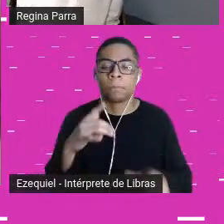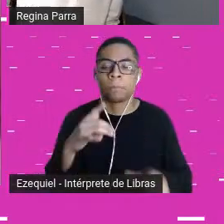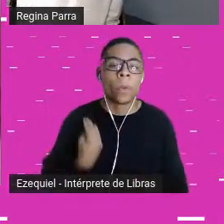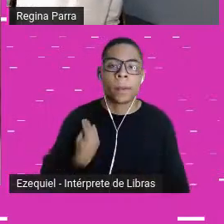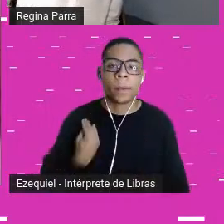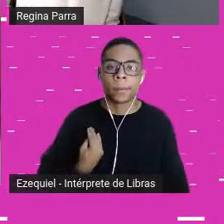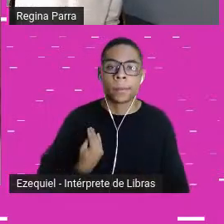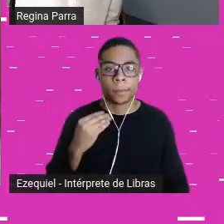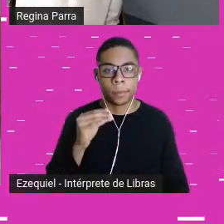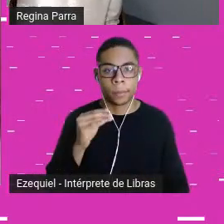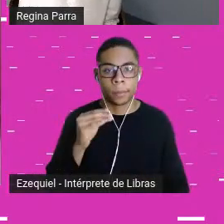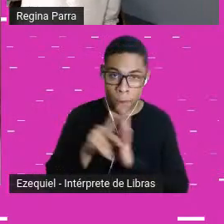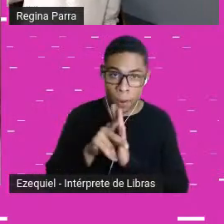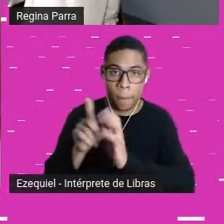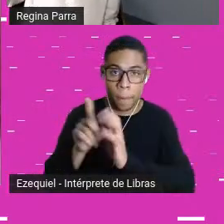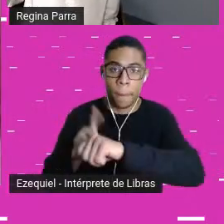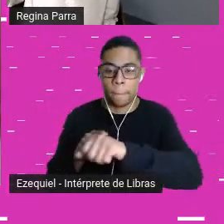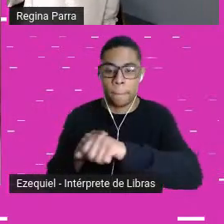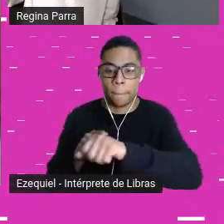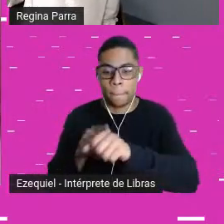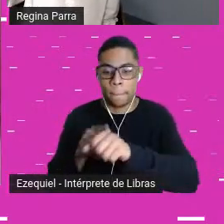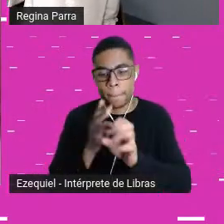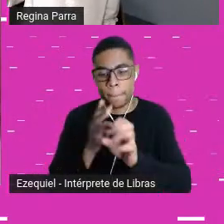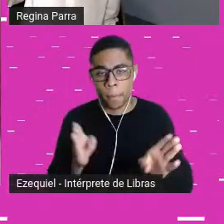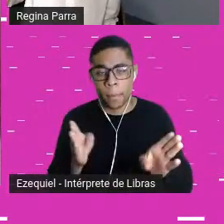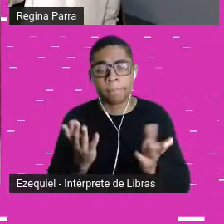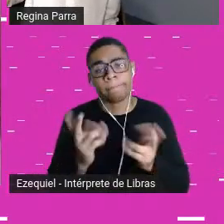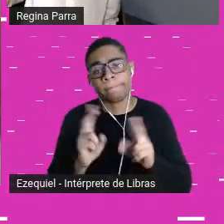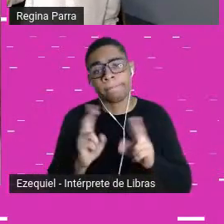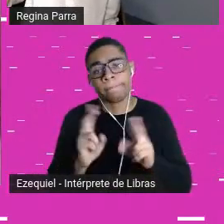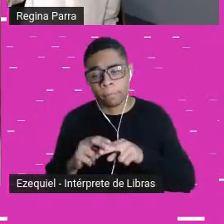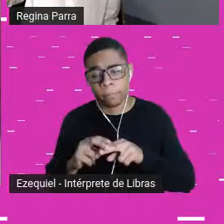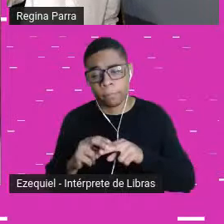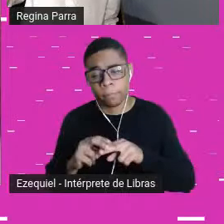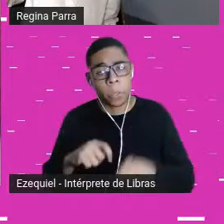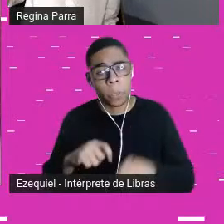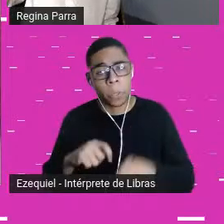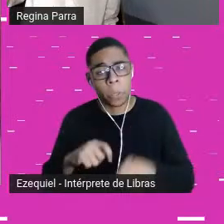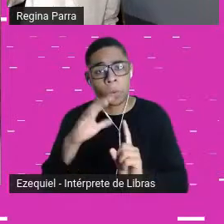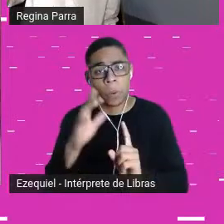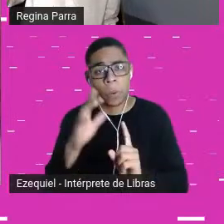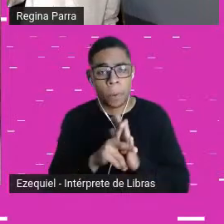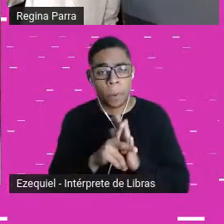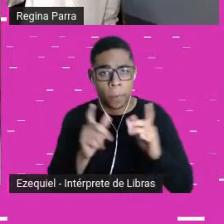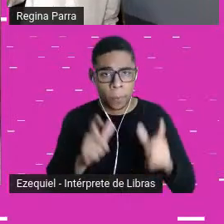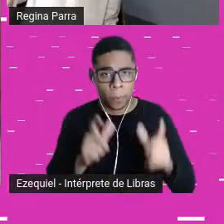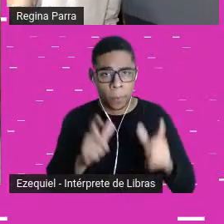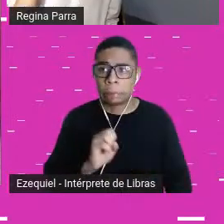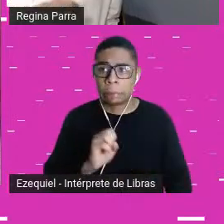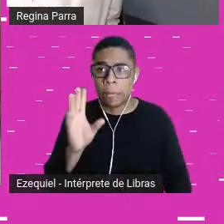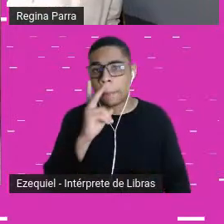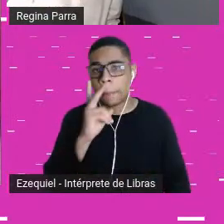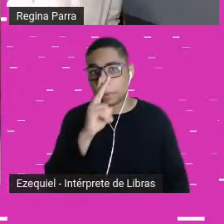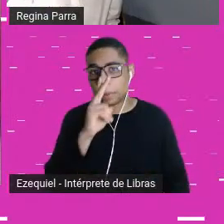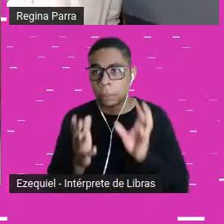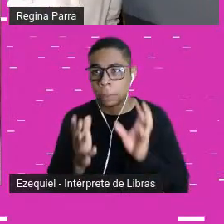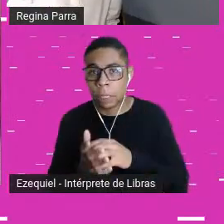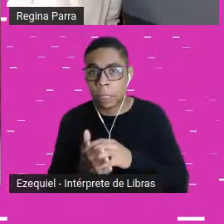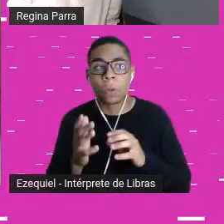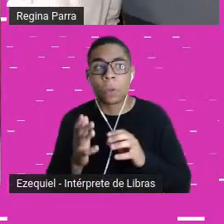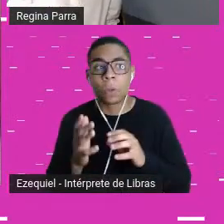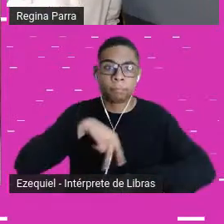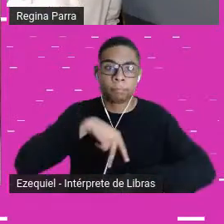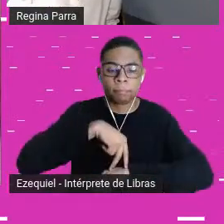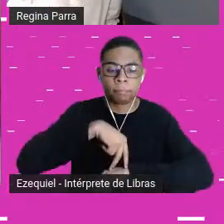né? Então ele, talvez influenciado por esse lugar, sai ali então do centro do palco do Teatro